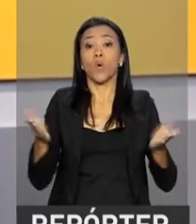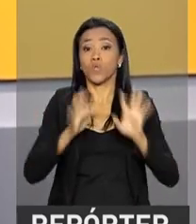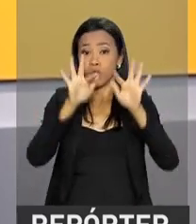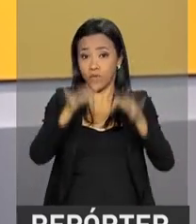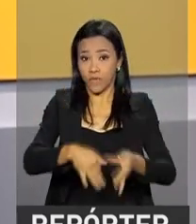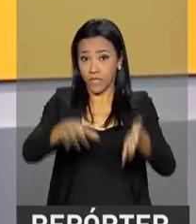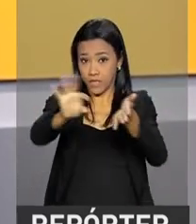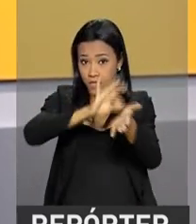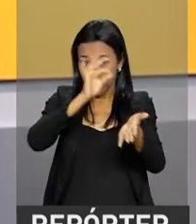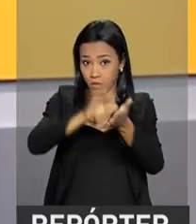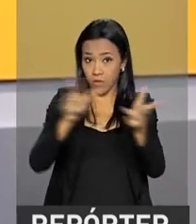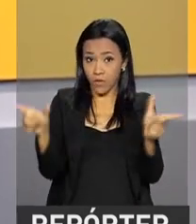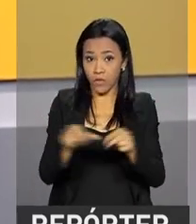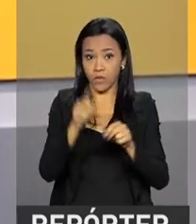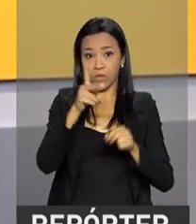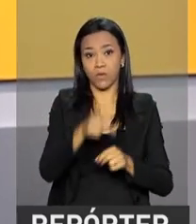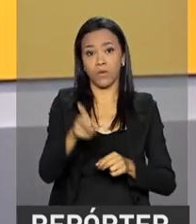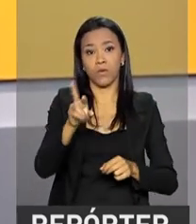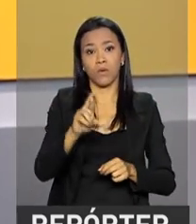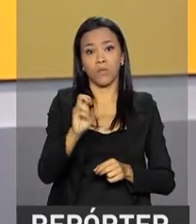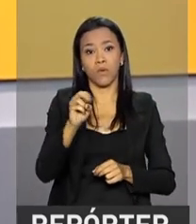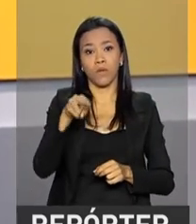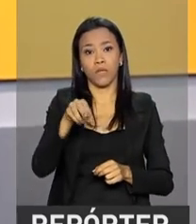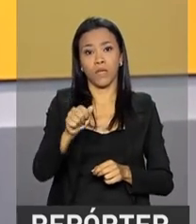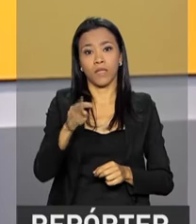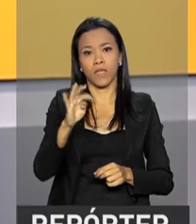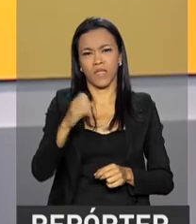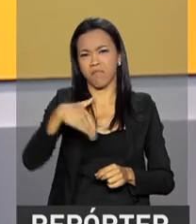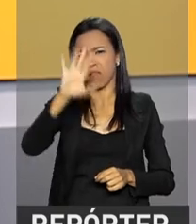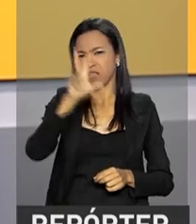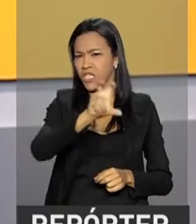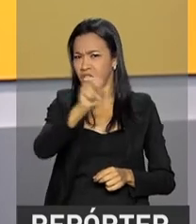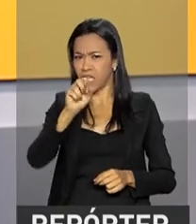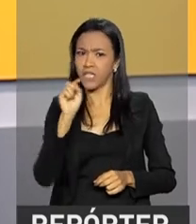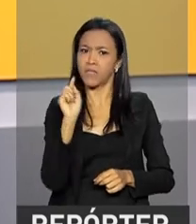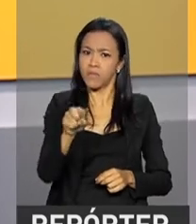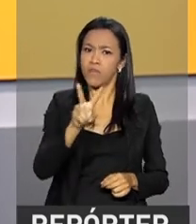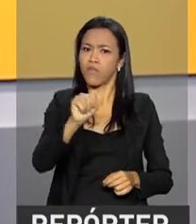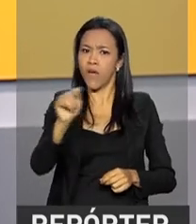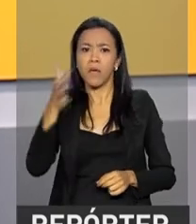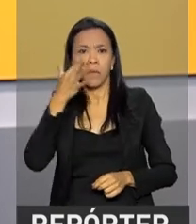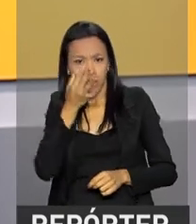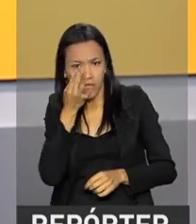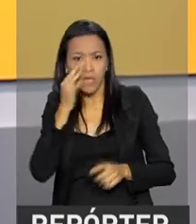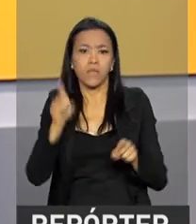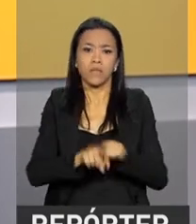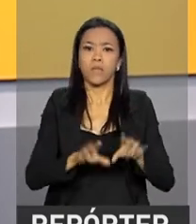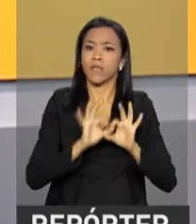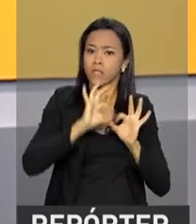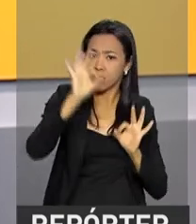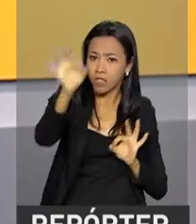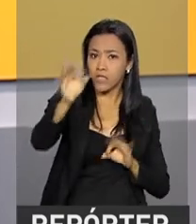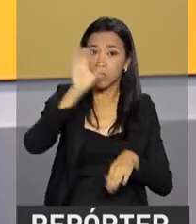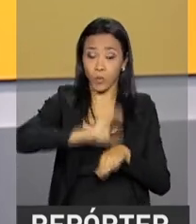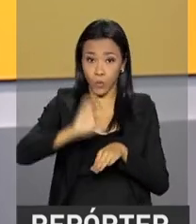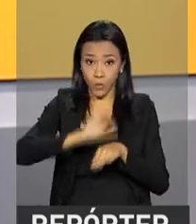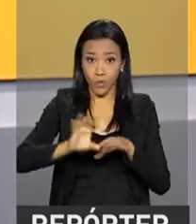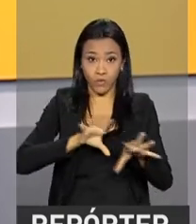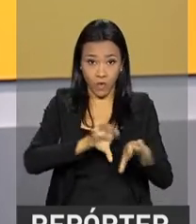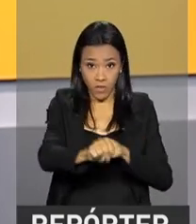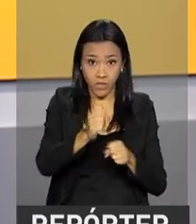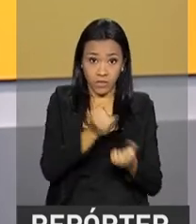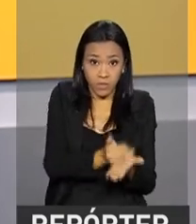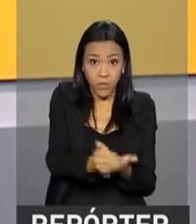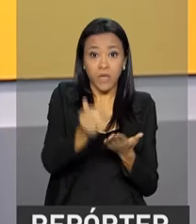pronatec oferta voluntária são mais de 500 mil vagas tanto presenciais quanto à distância em cursos de formação inicial e